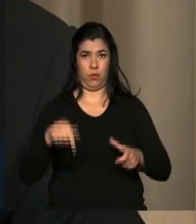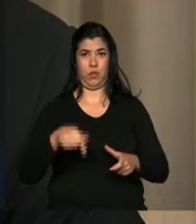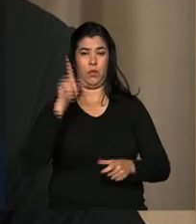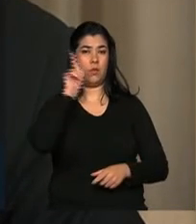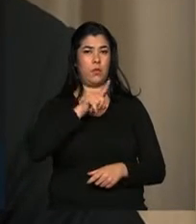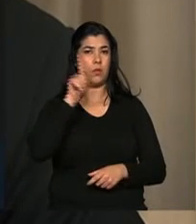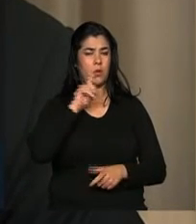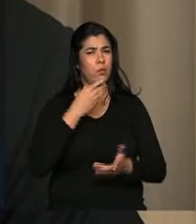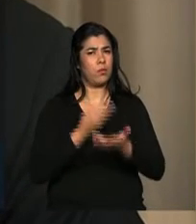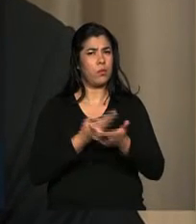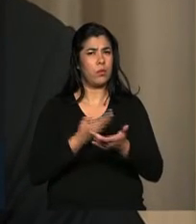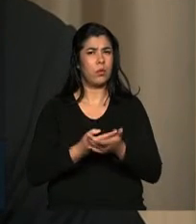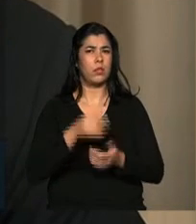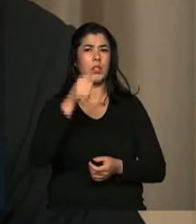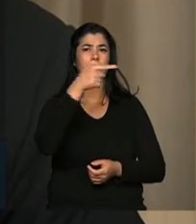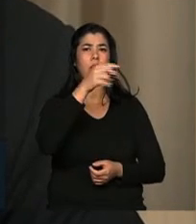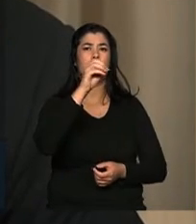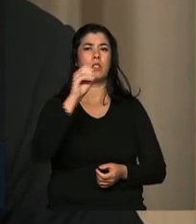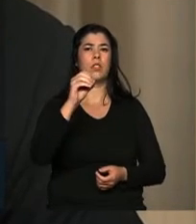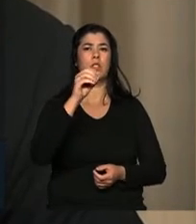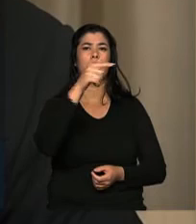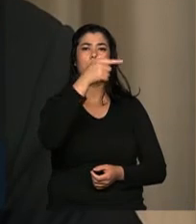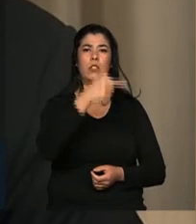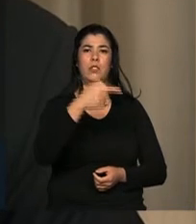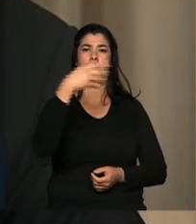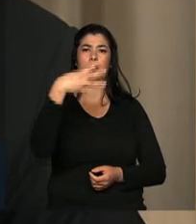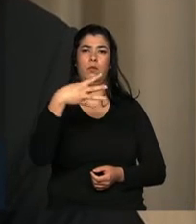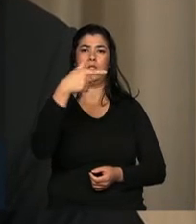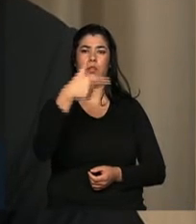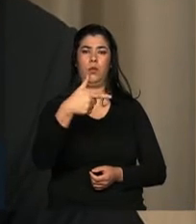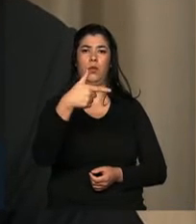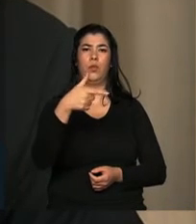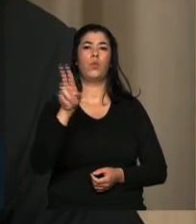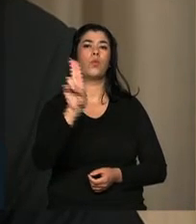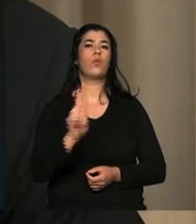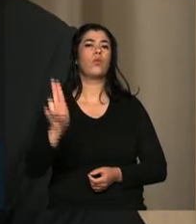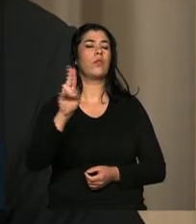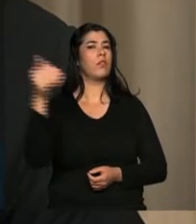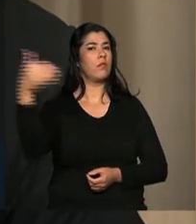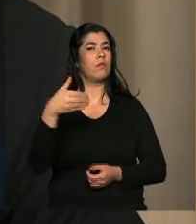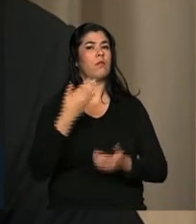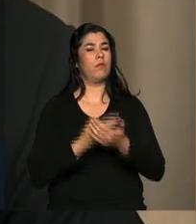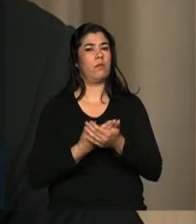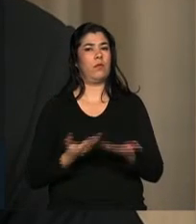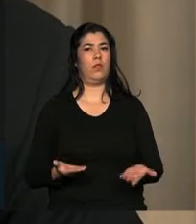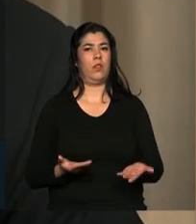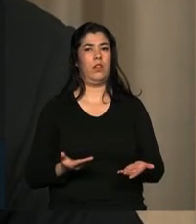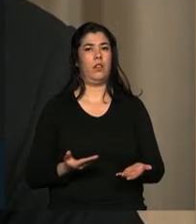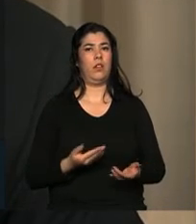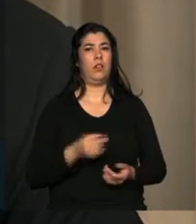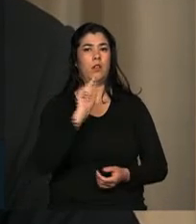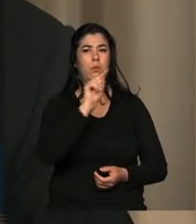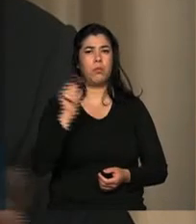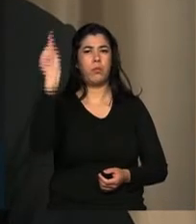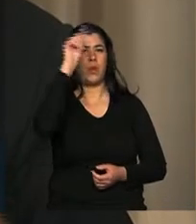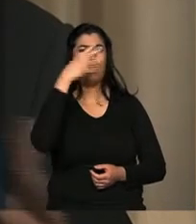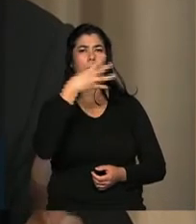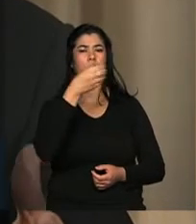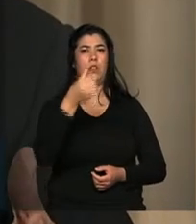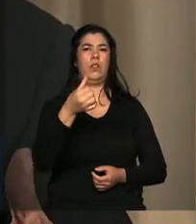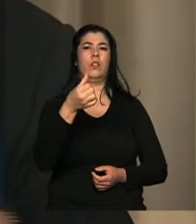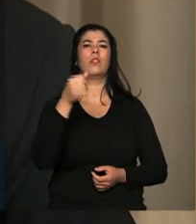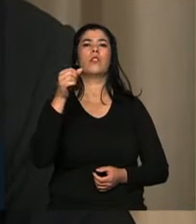Estados Unidos em 742 universidades, em 46 estados,